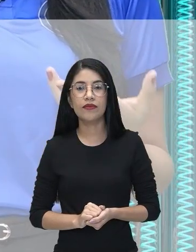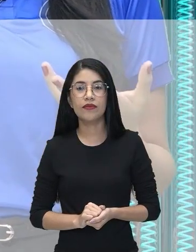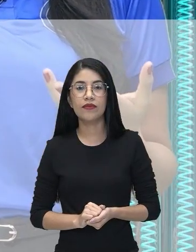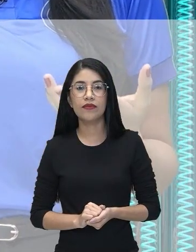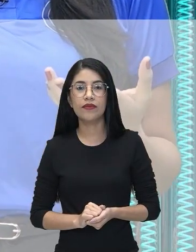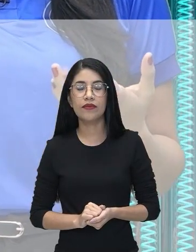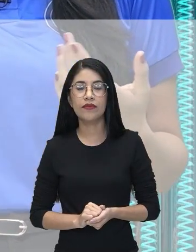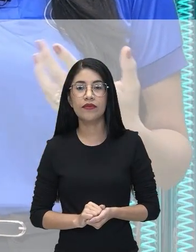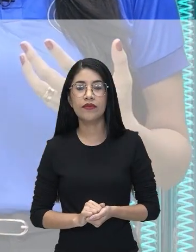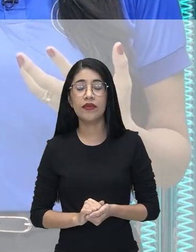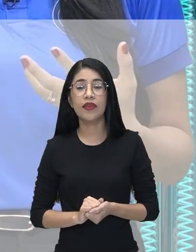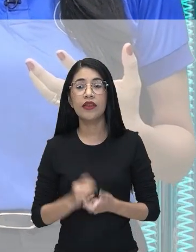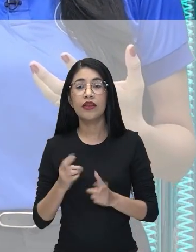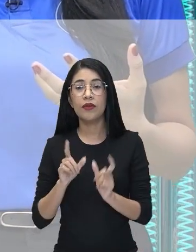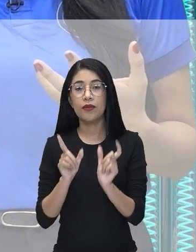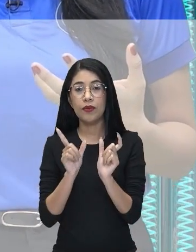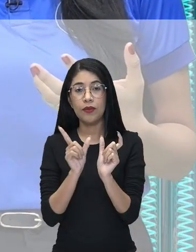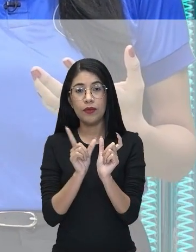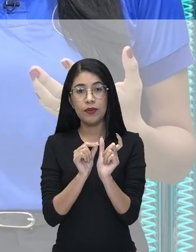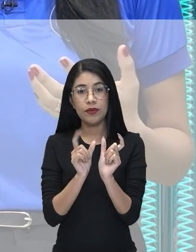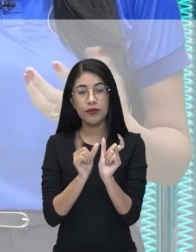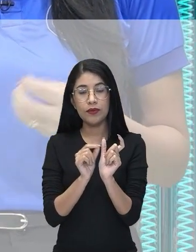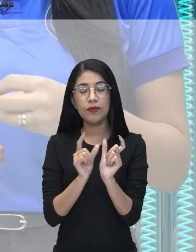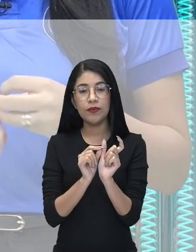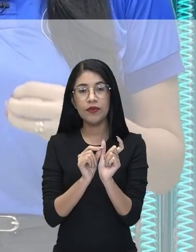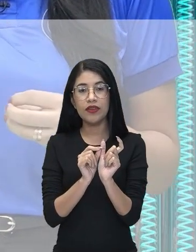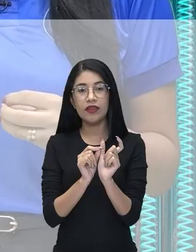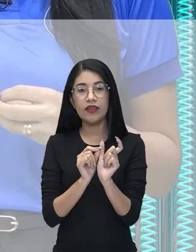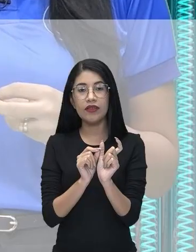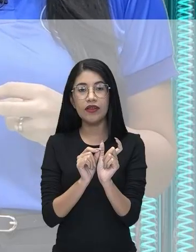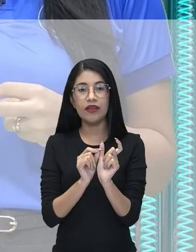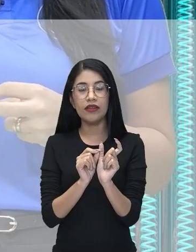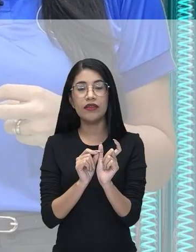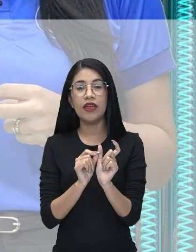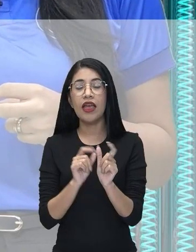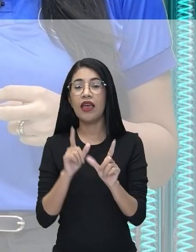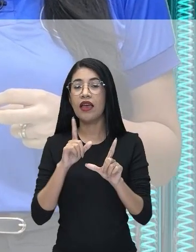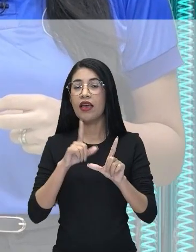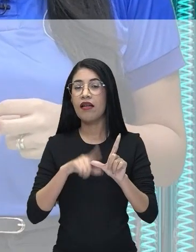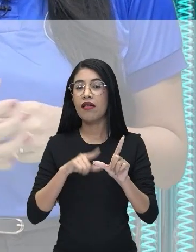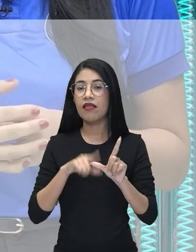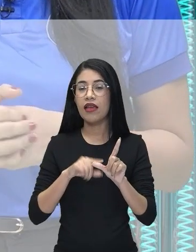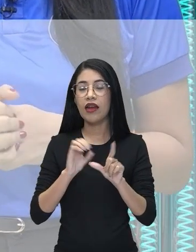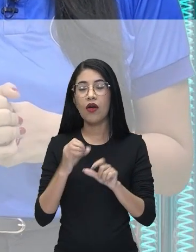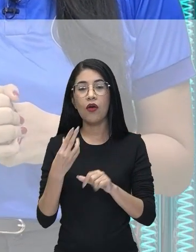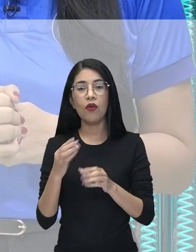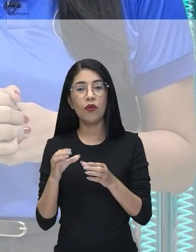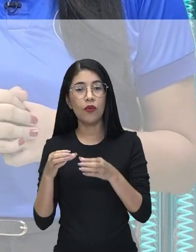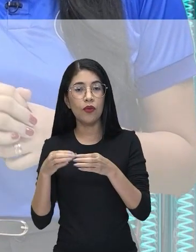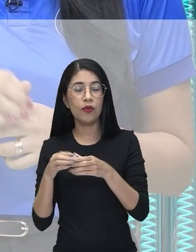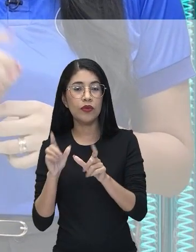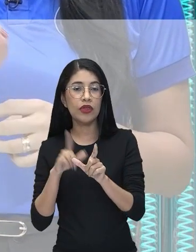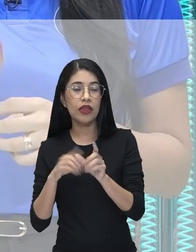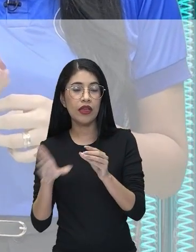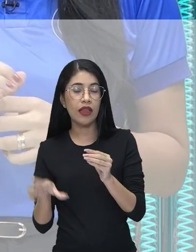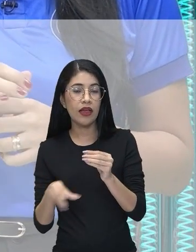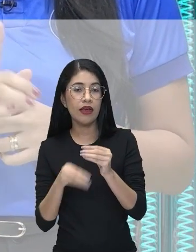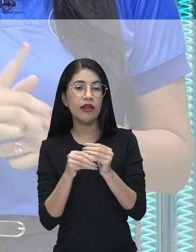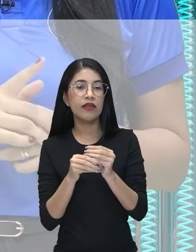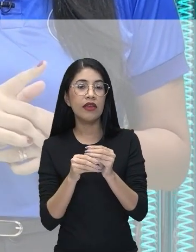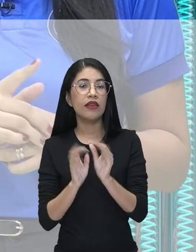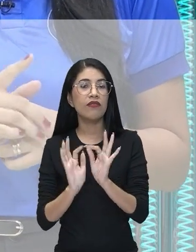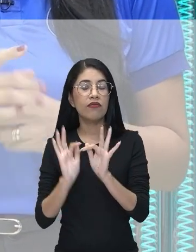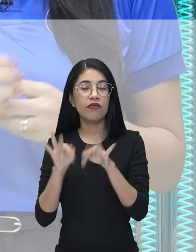Então, o sufixo U é a letra ou conjunto de letras colocadas no final de